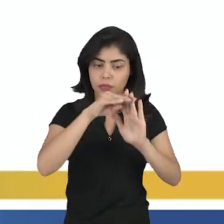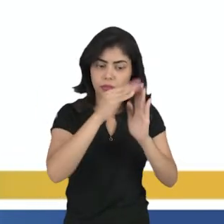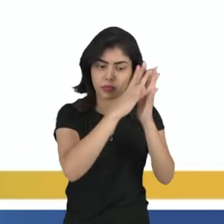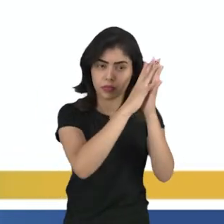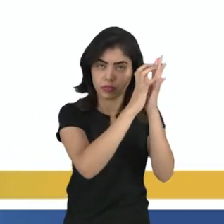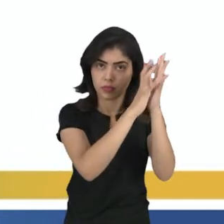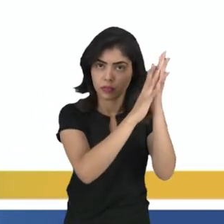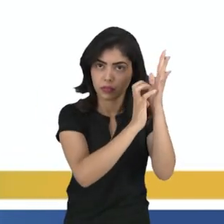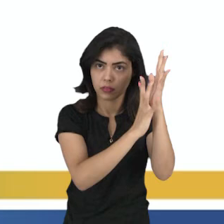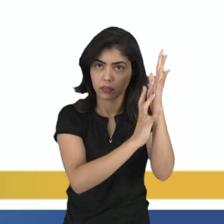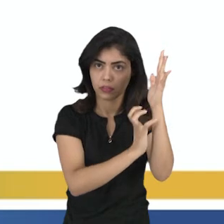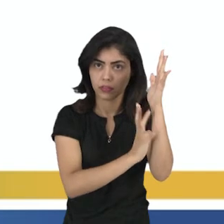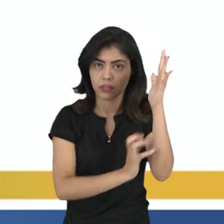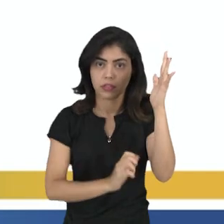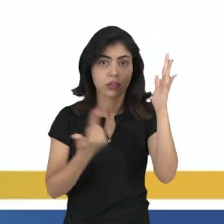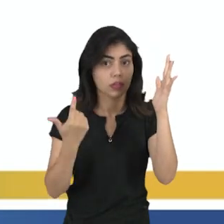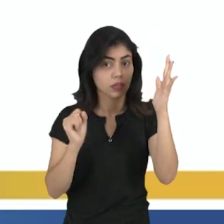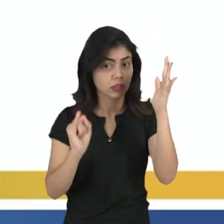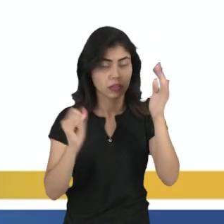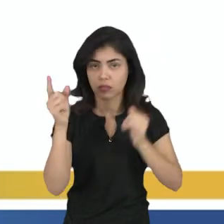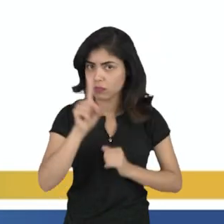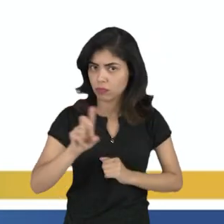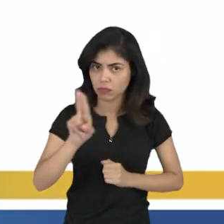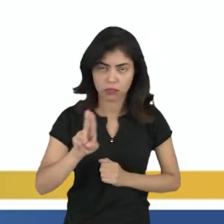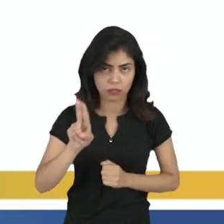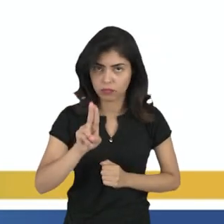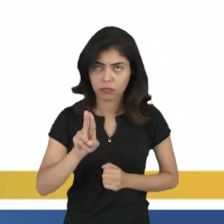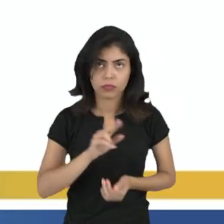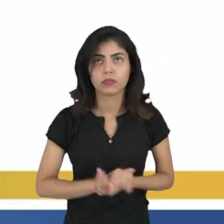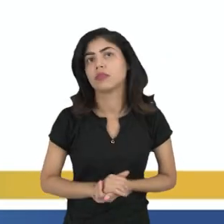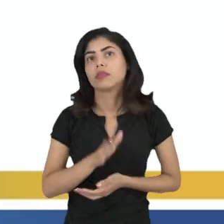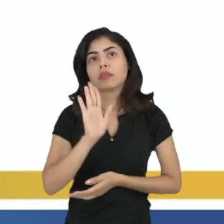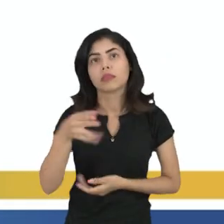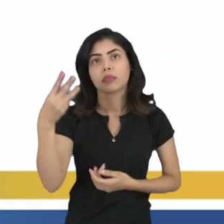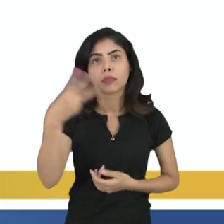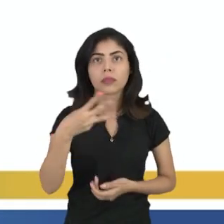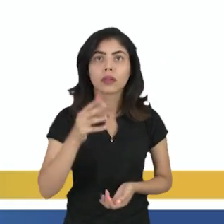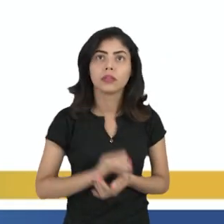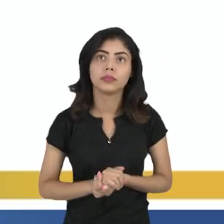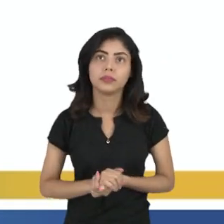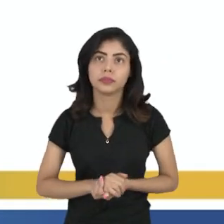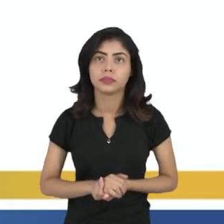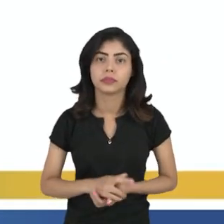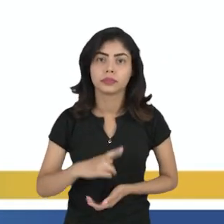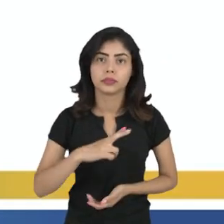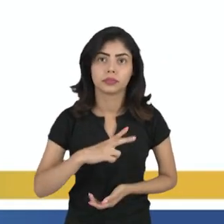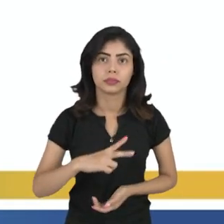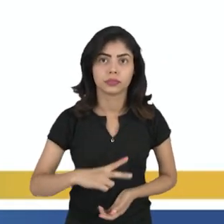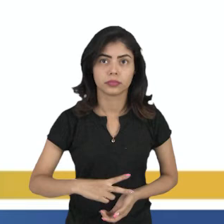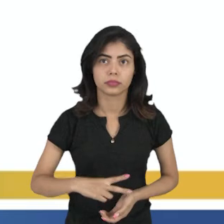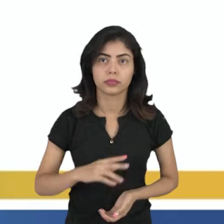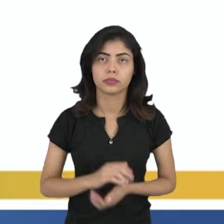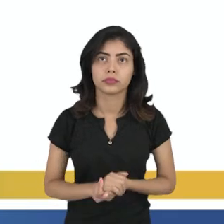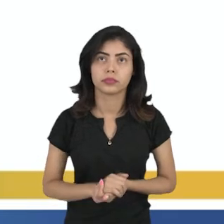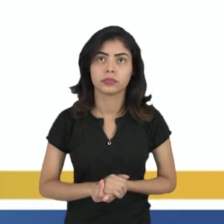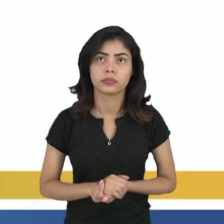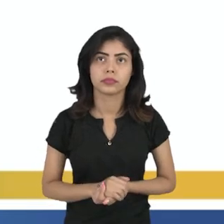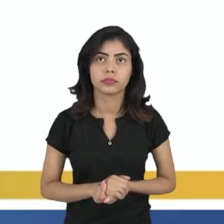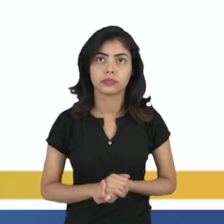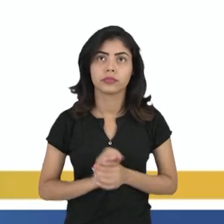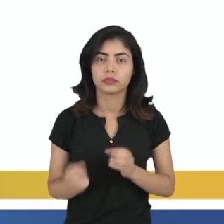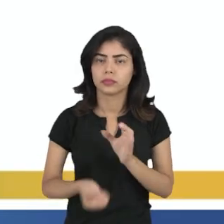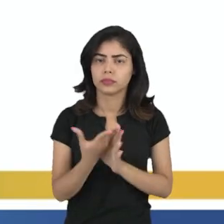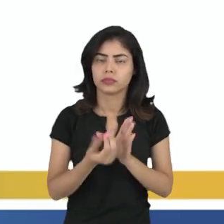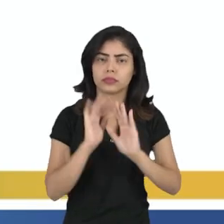à medida que não vai sendo utilizado. Já na questão 3, nós temos aí, quais são os